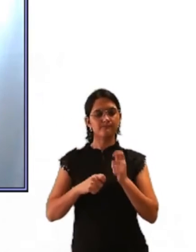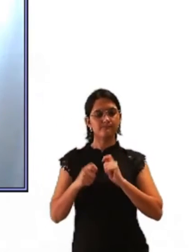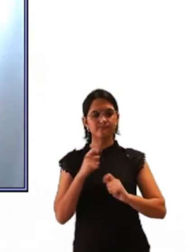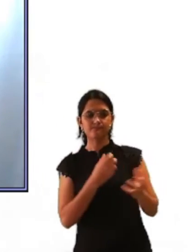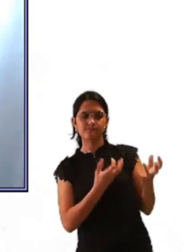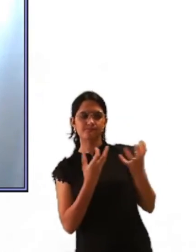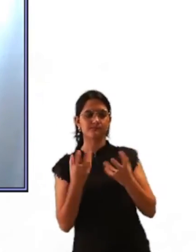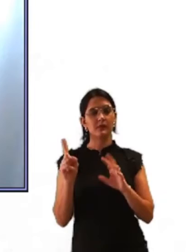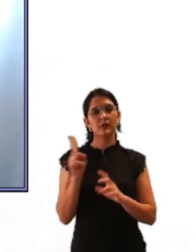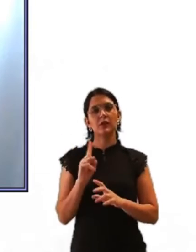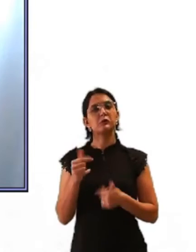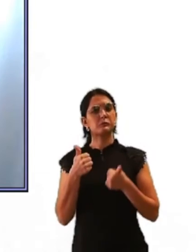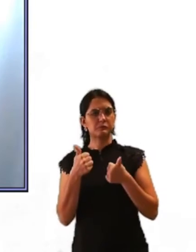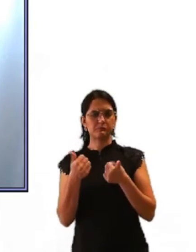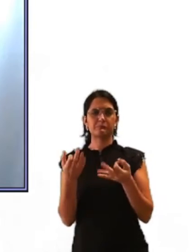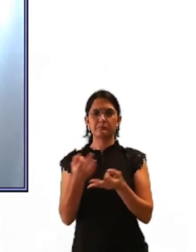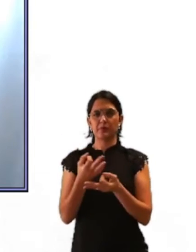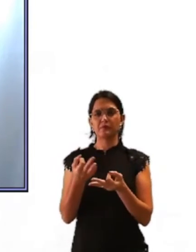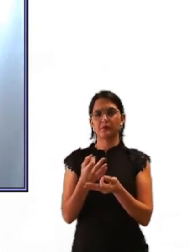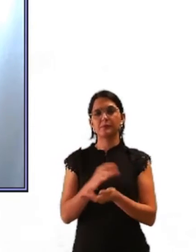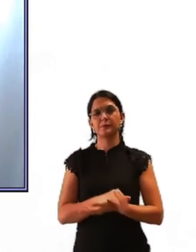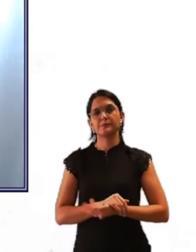Perfeito.